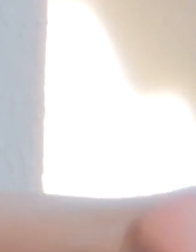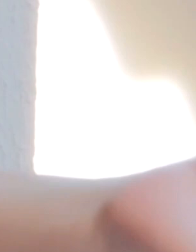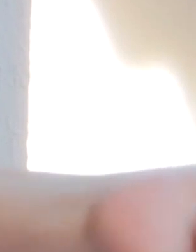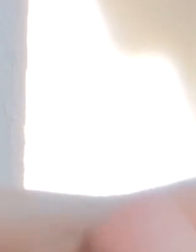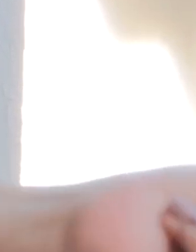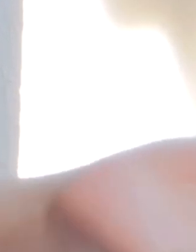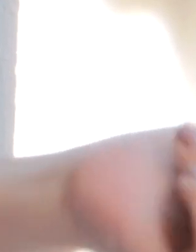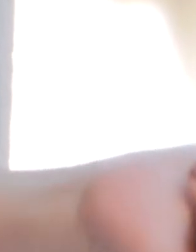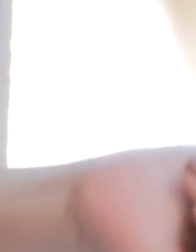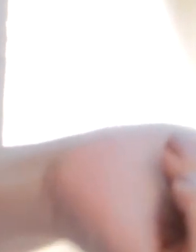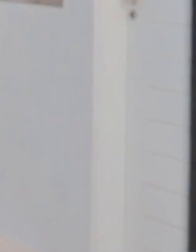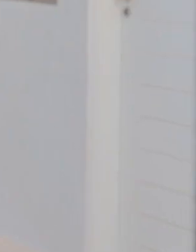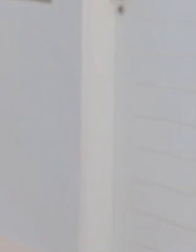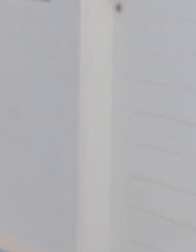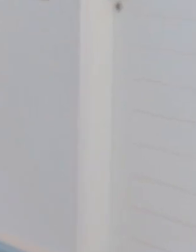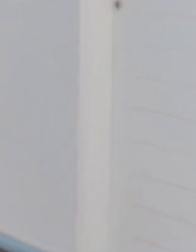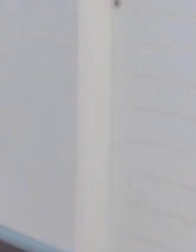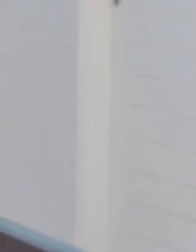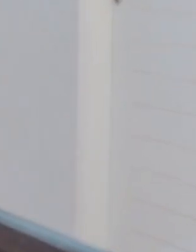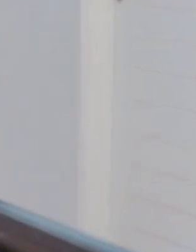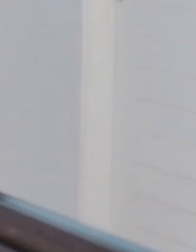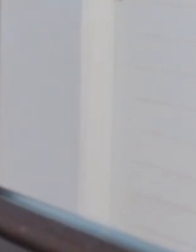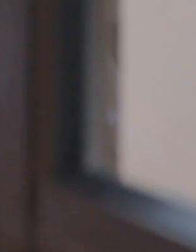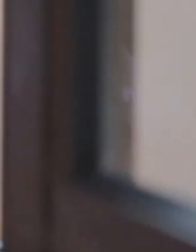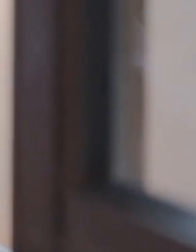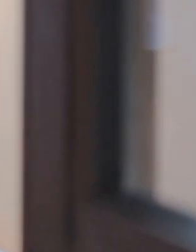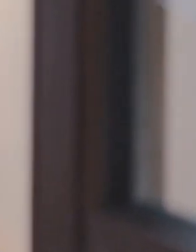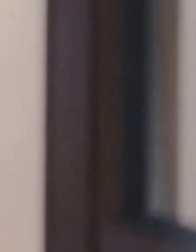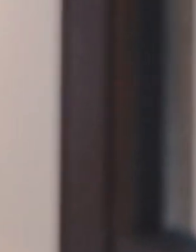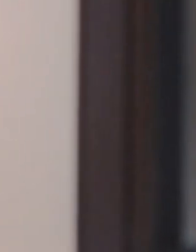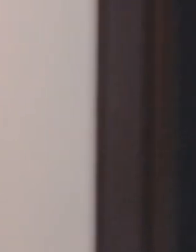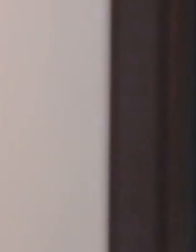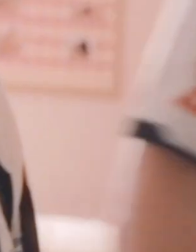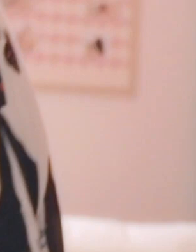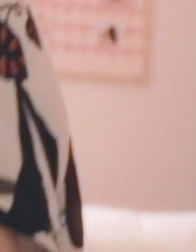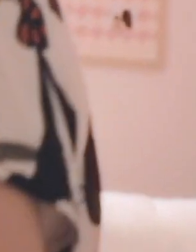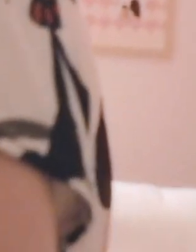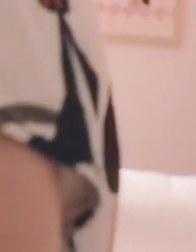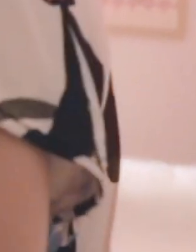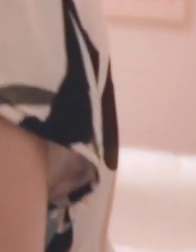Experiência única. Viva sem julgamentos.